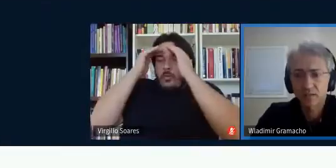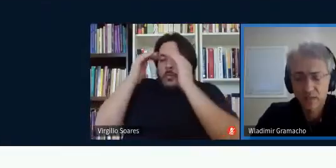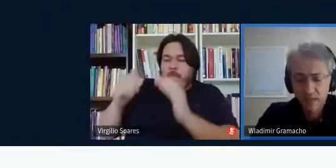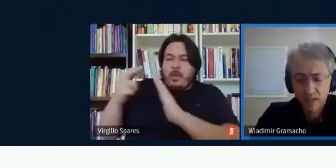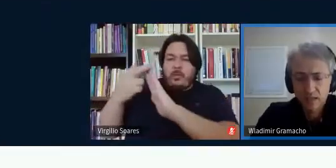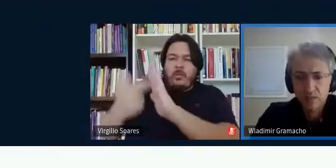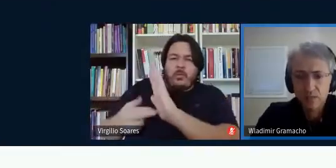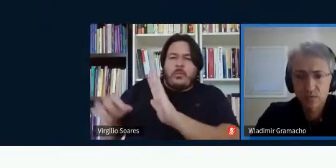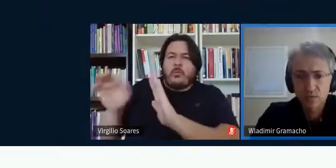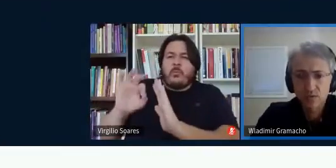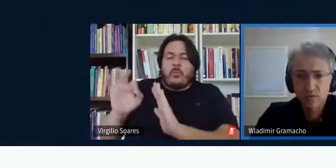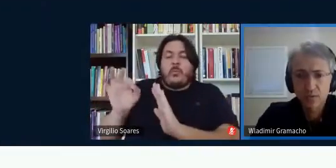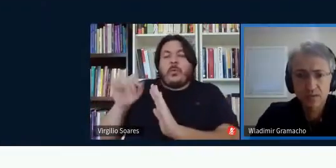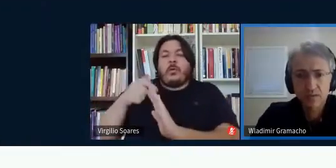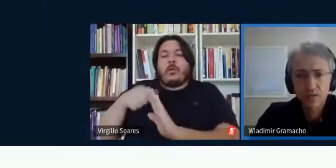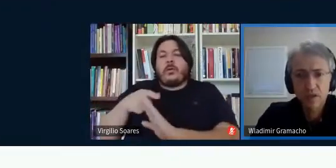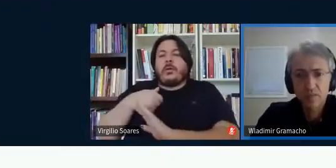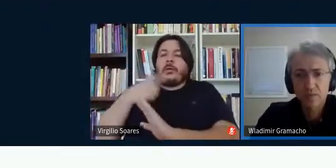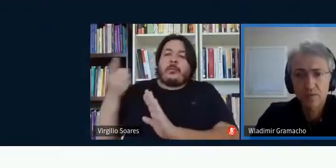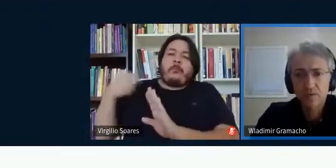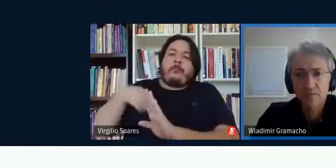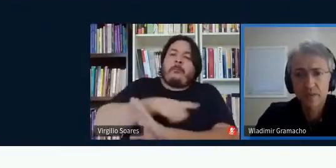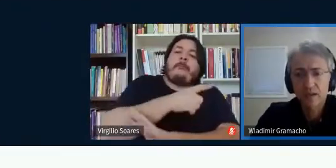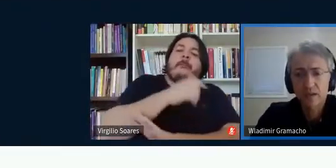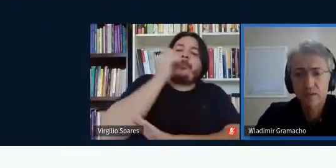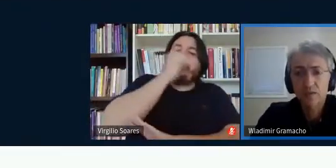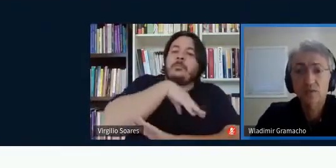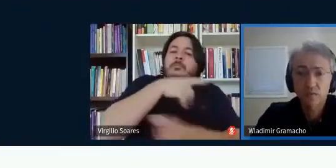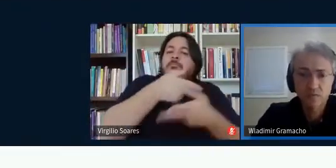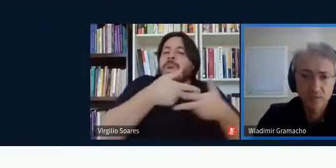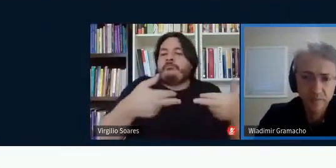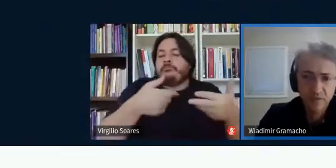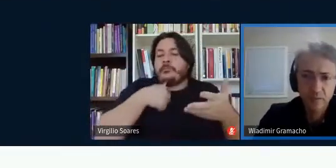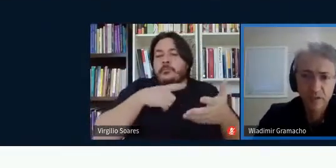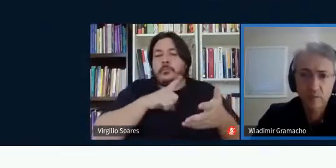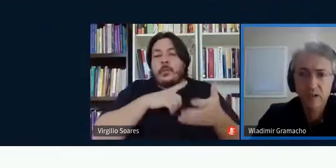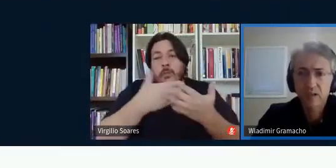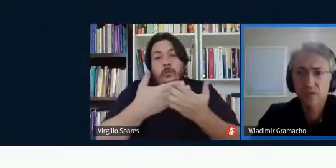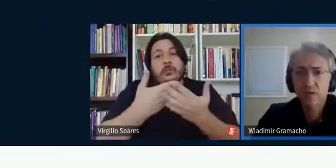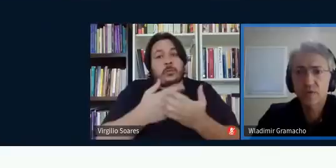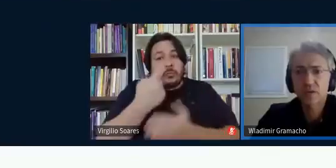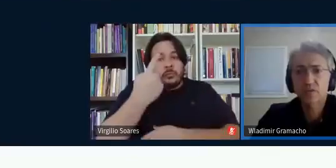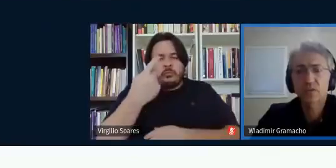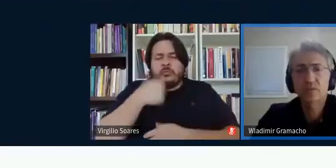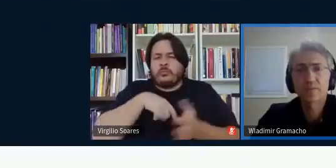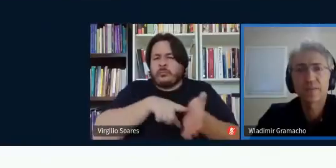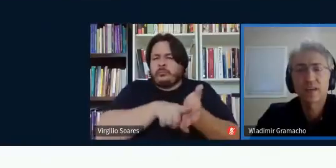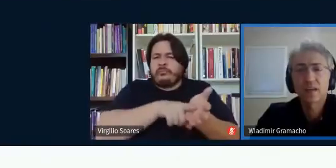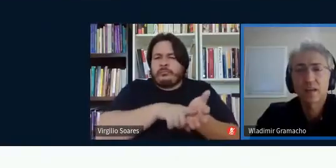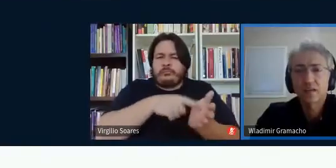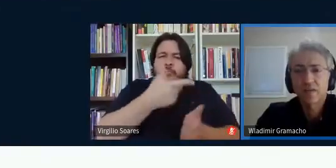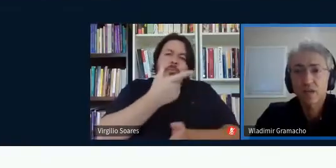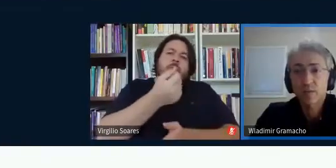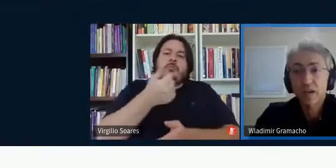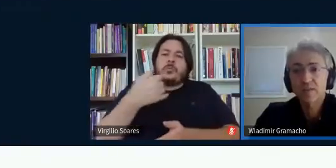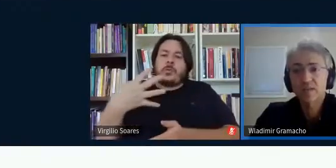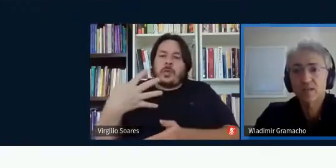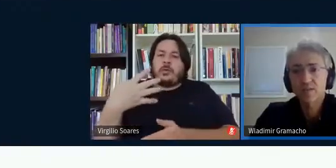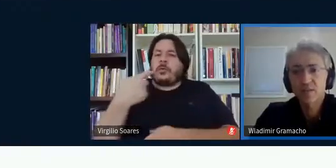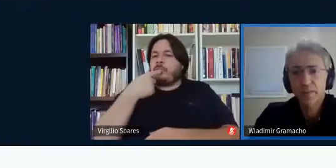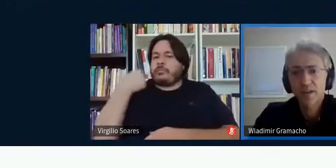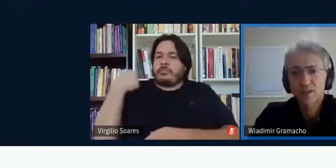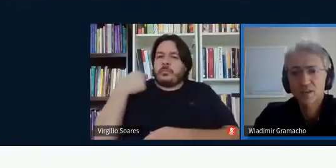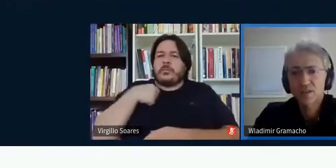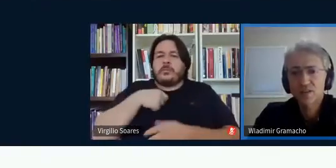aí estudos bastante amplos, um estudo especificamente publicado em 2014, que faz uma